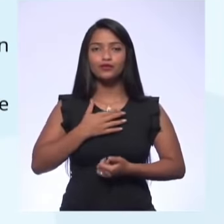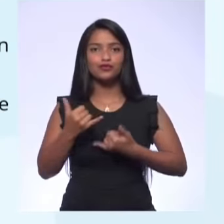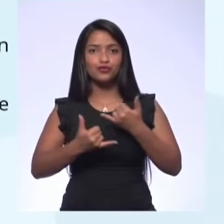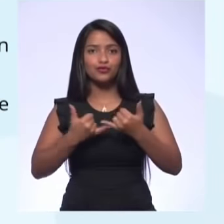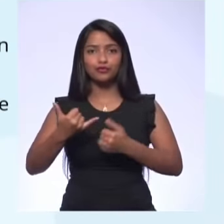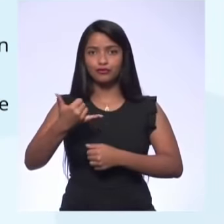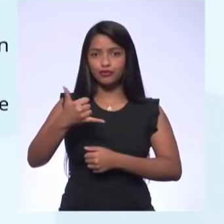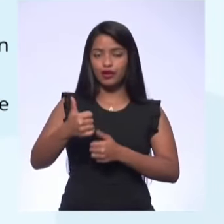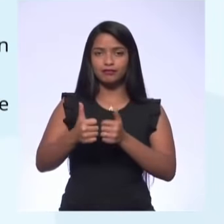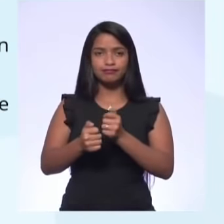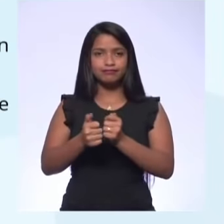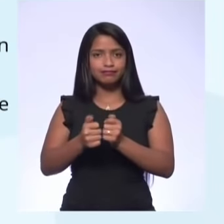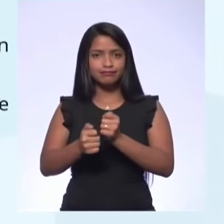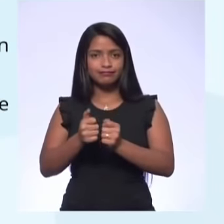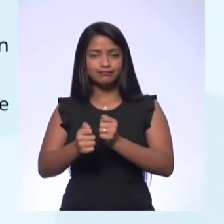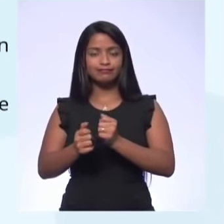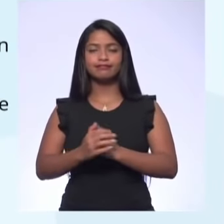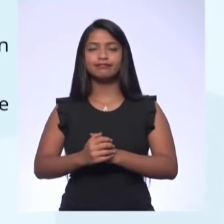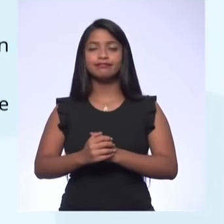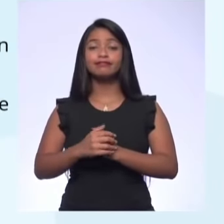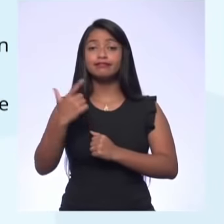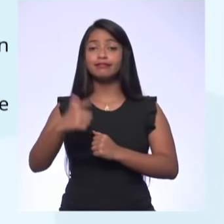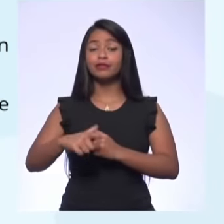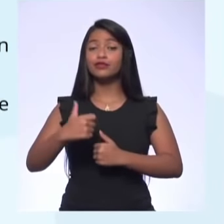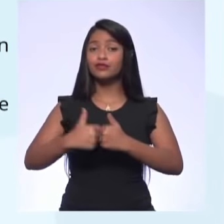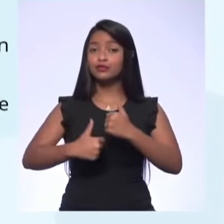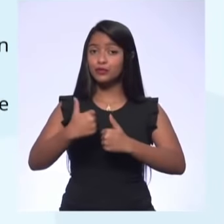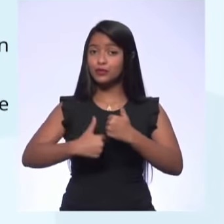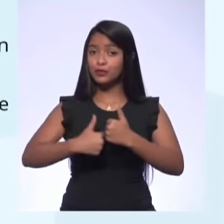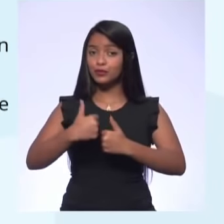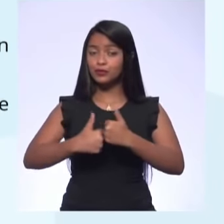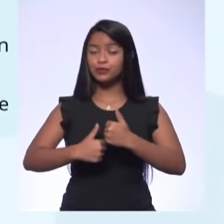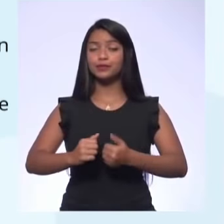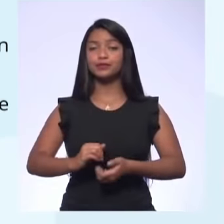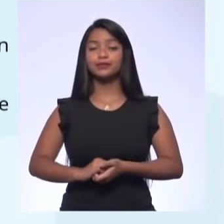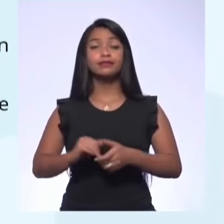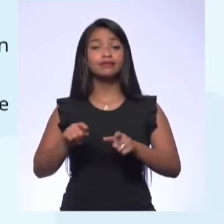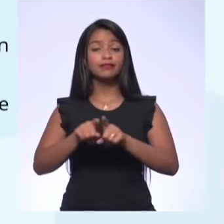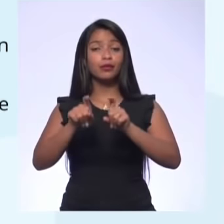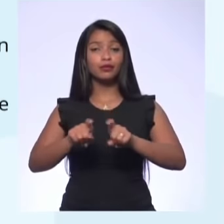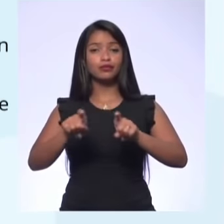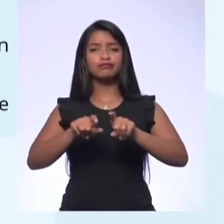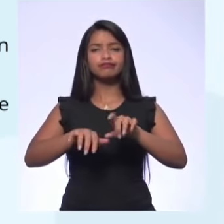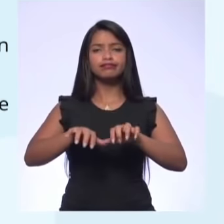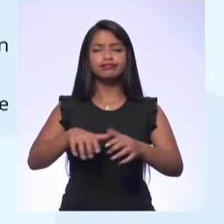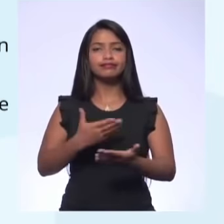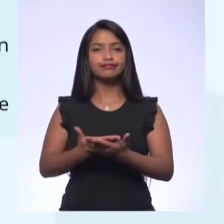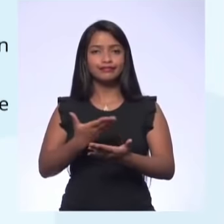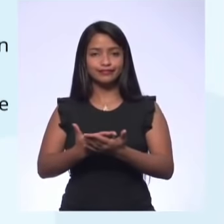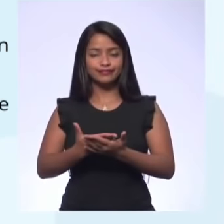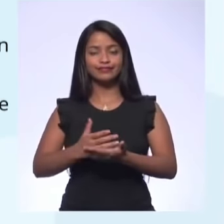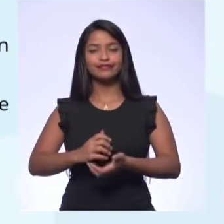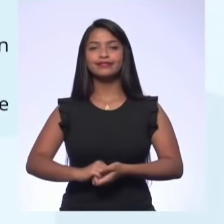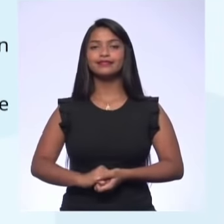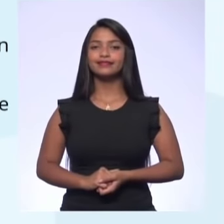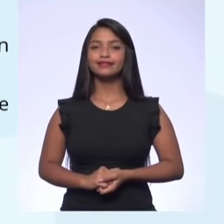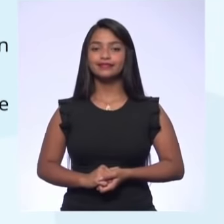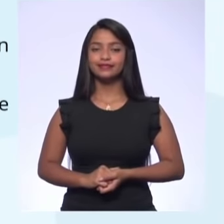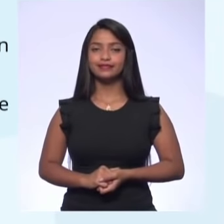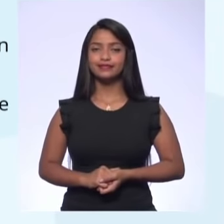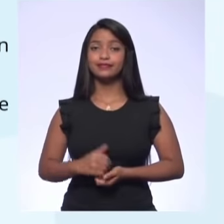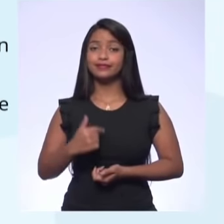celular, football, futebol and study on the computer. e estudar no computador. I am a friendly, Eu